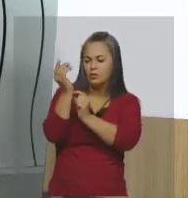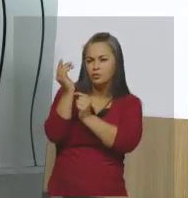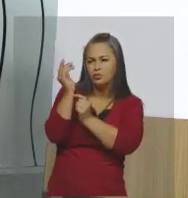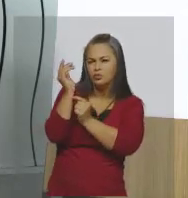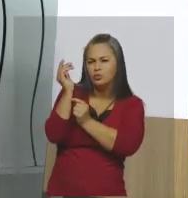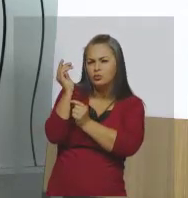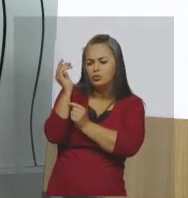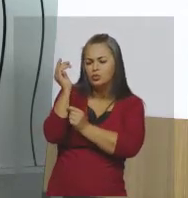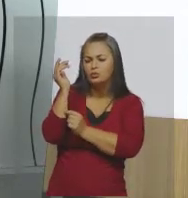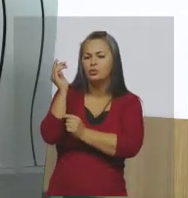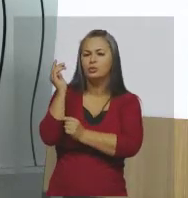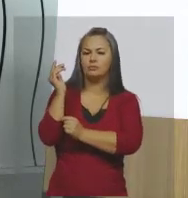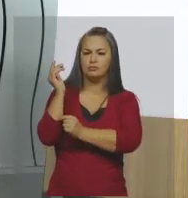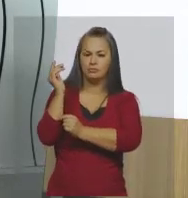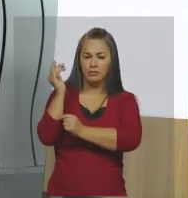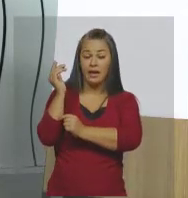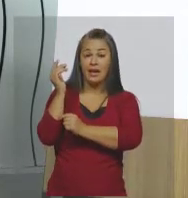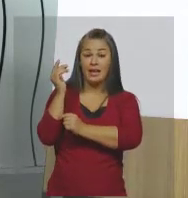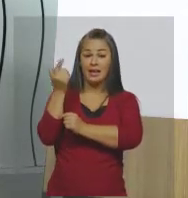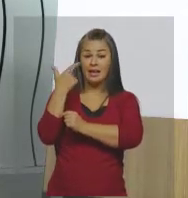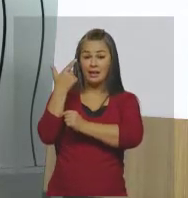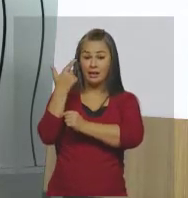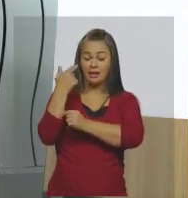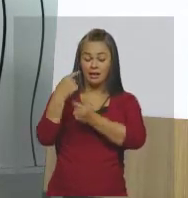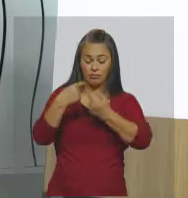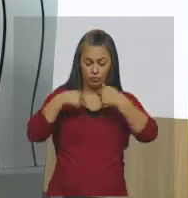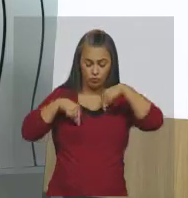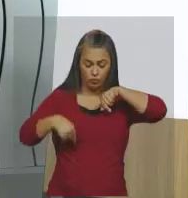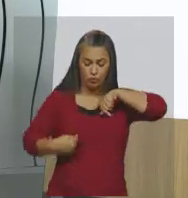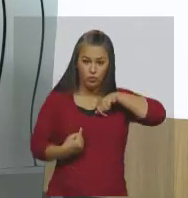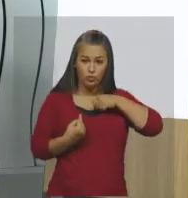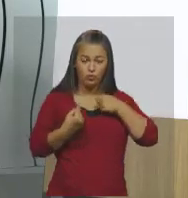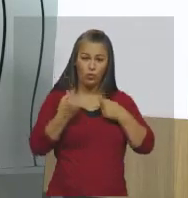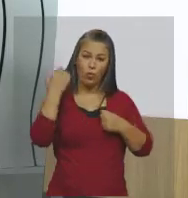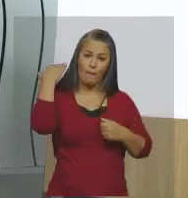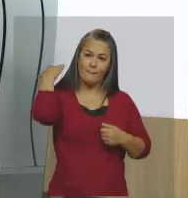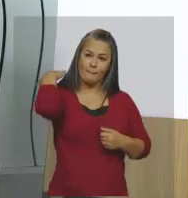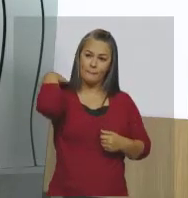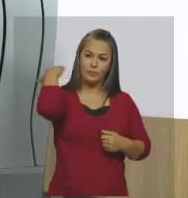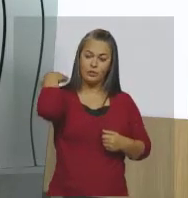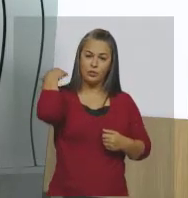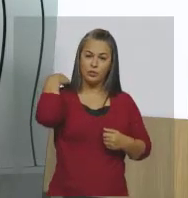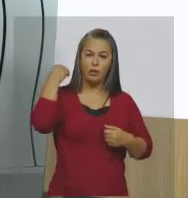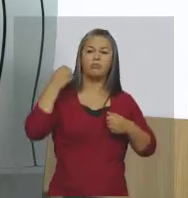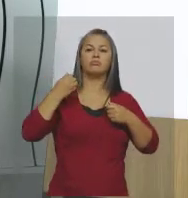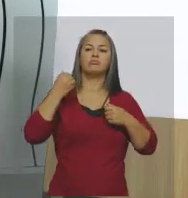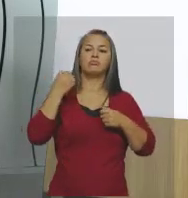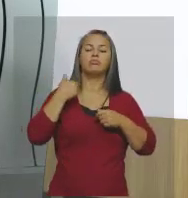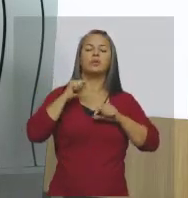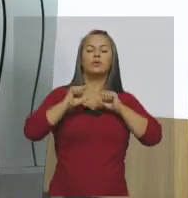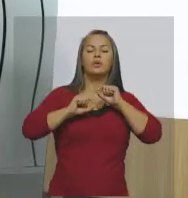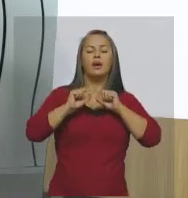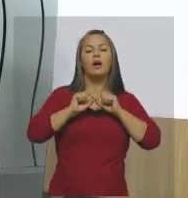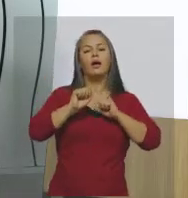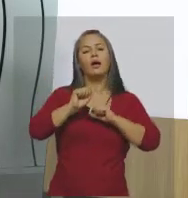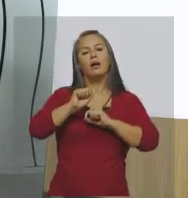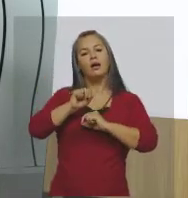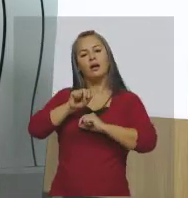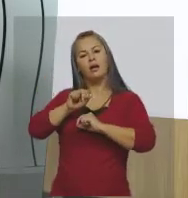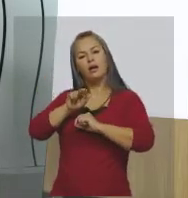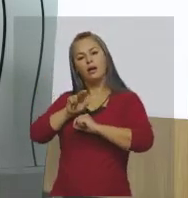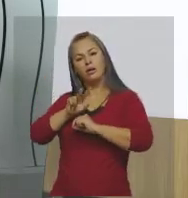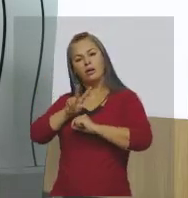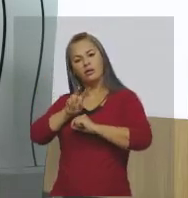que estão em contato com o pulmão, mais especificamente com os alvéolos pulmonares, que é onde realmente ocorre a troca